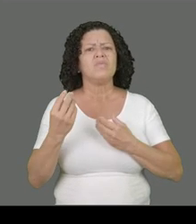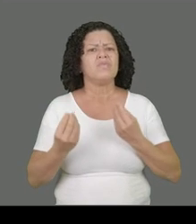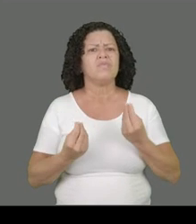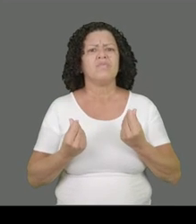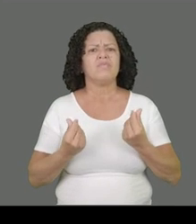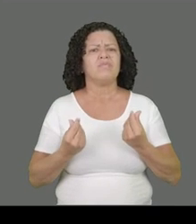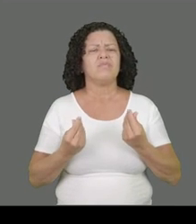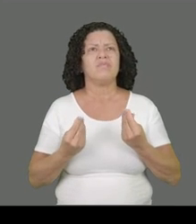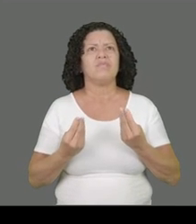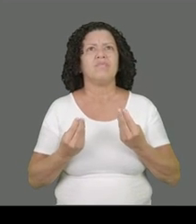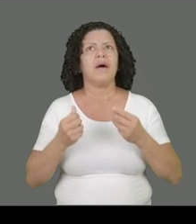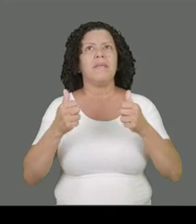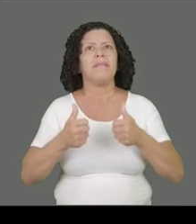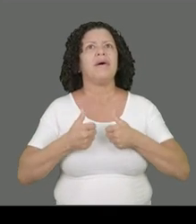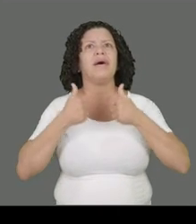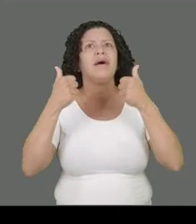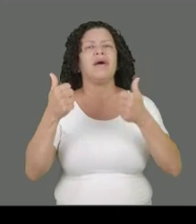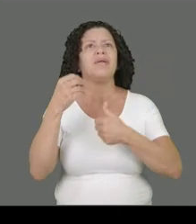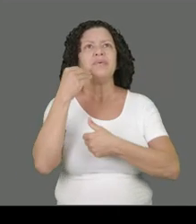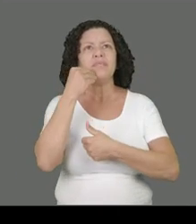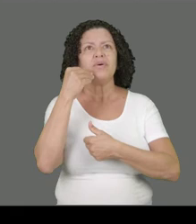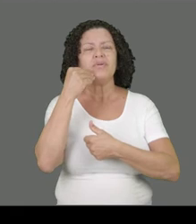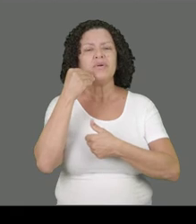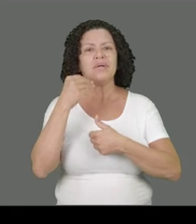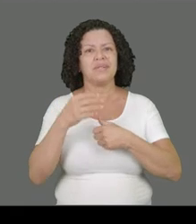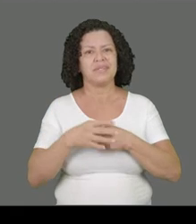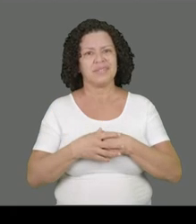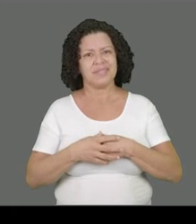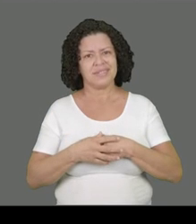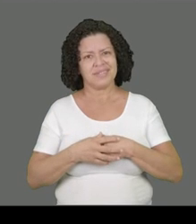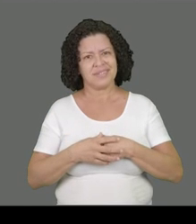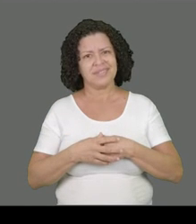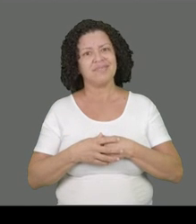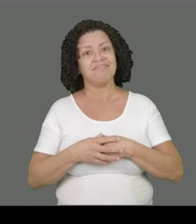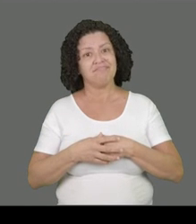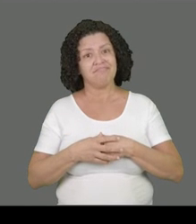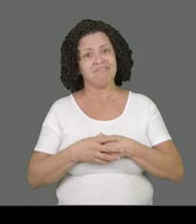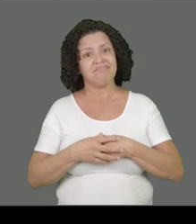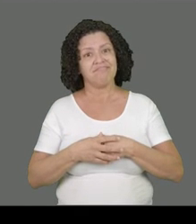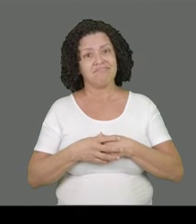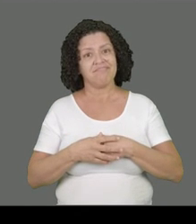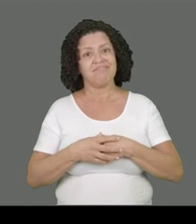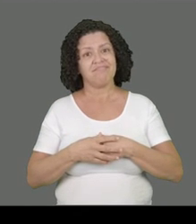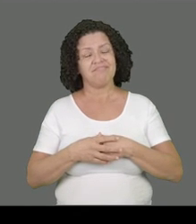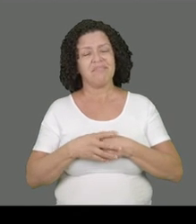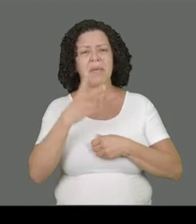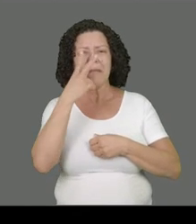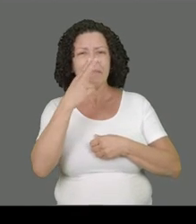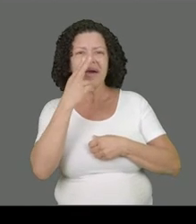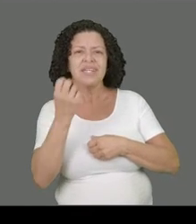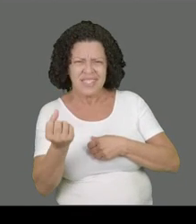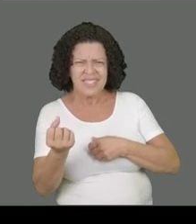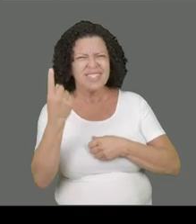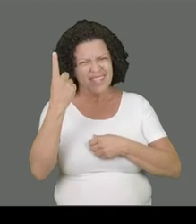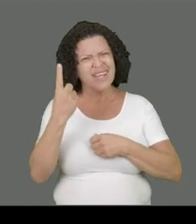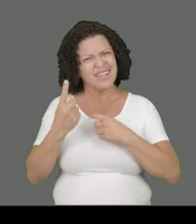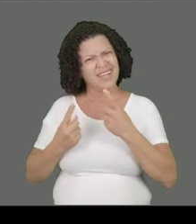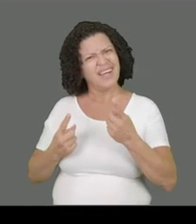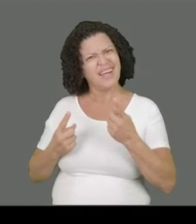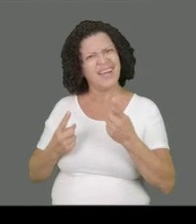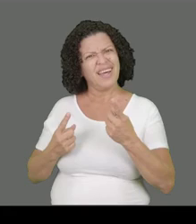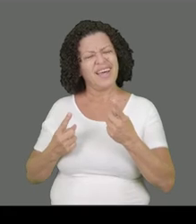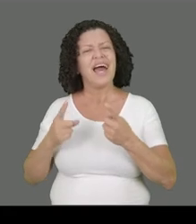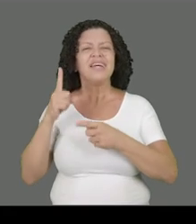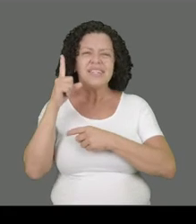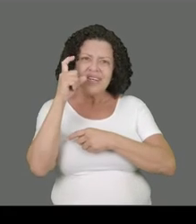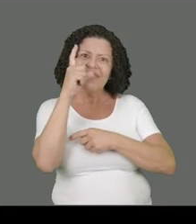Não existe a melhor oportunidade. Por mais que possa parecer